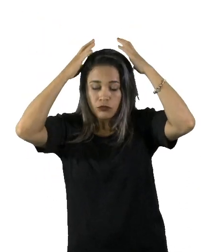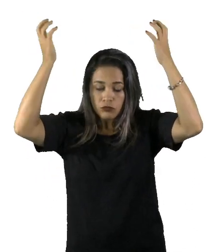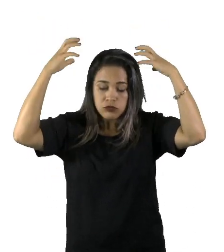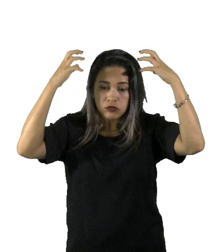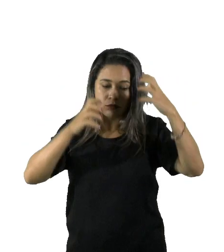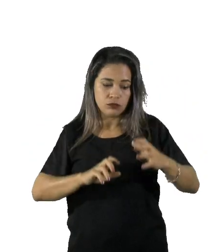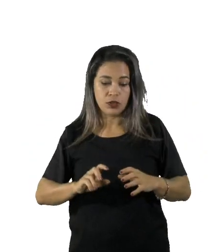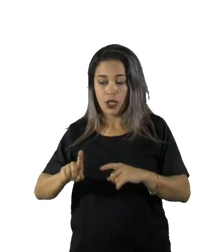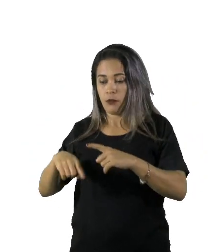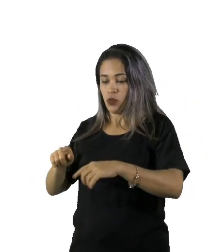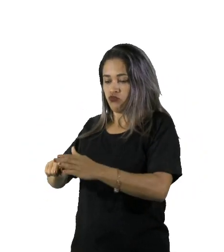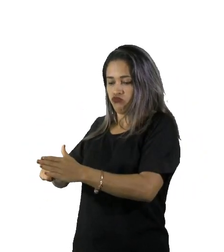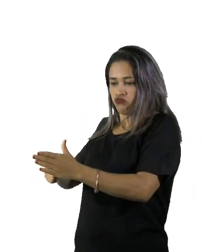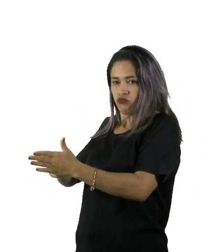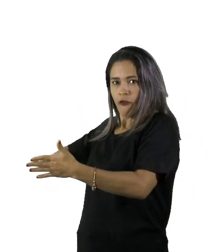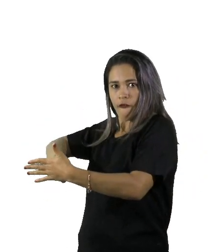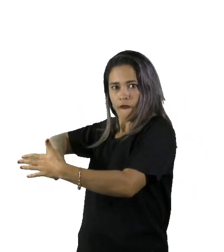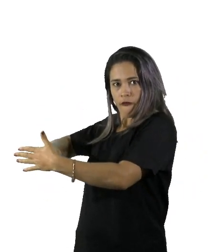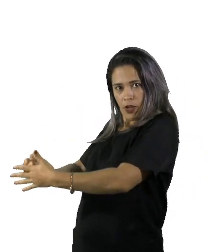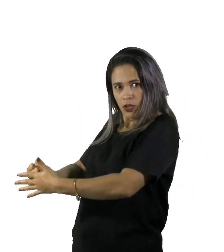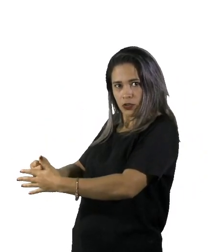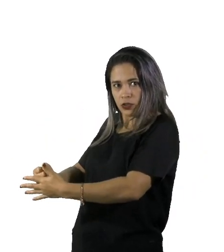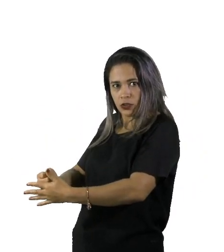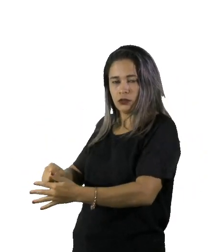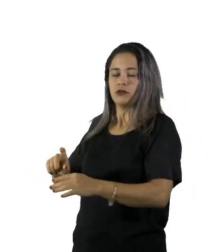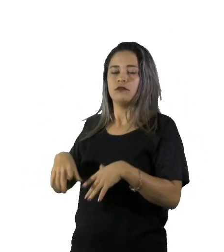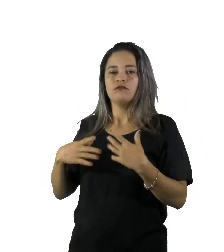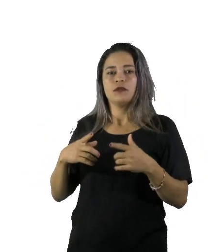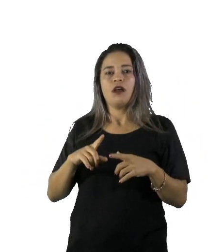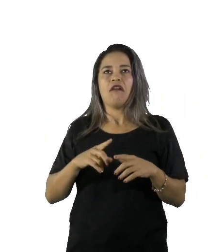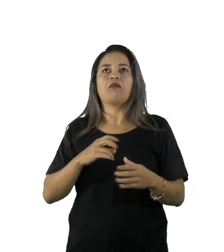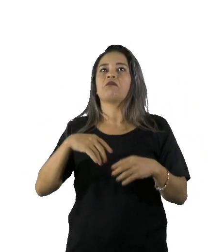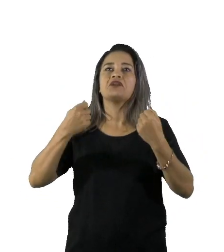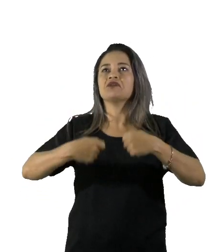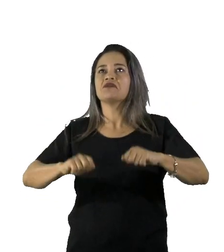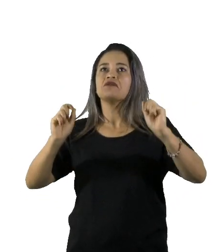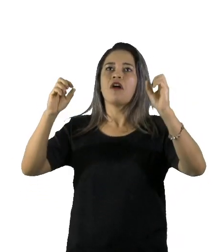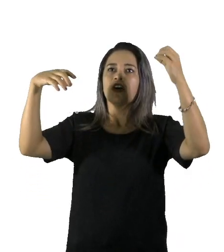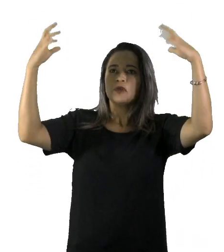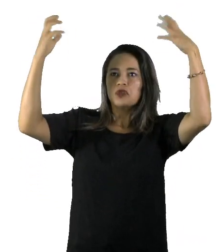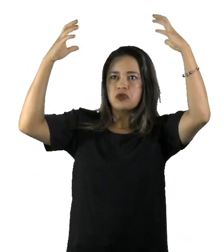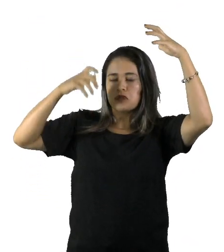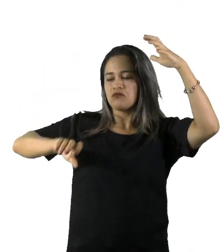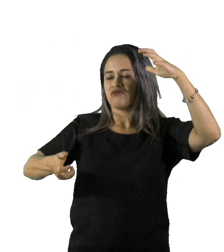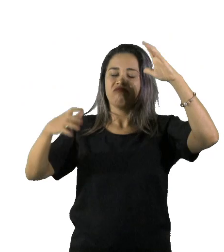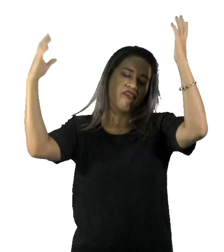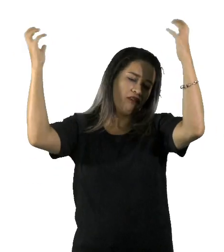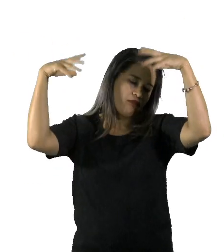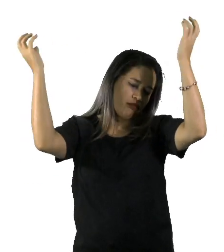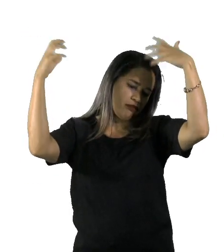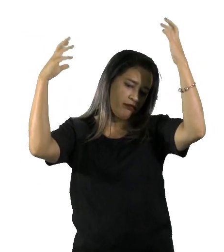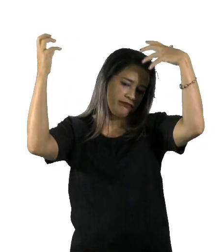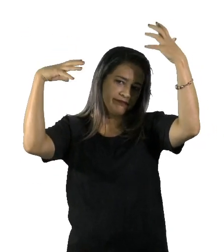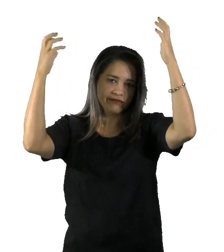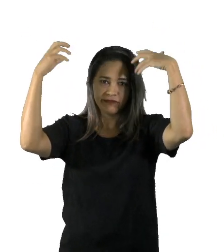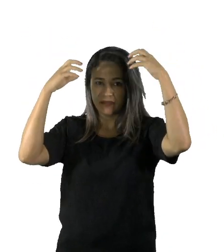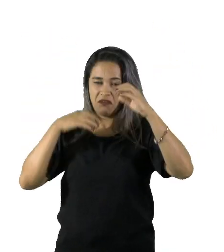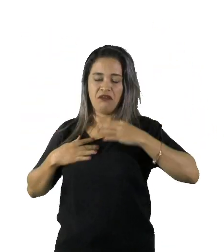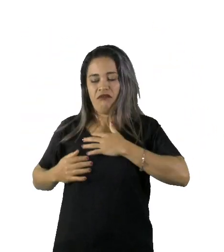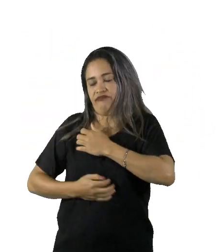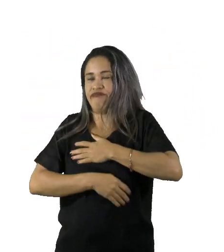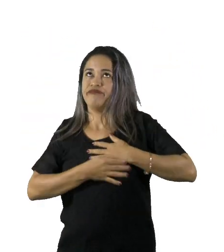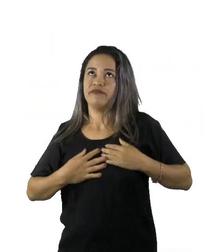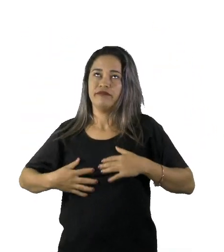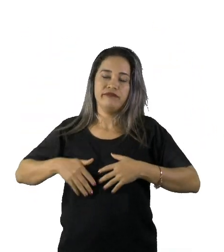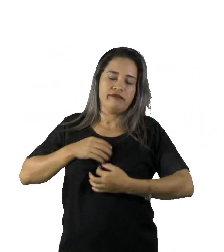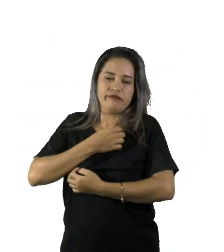e não deixar o chuveiro ligado o tempo todo. Você não precisa do chuveiro ligado na hora que você está se ensaboando ou na hora que